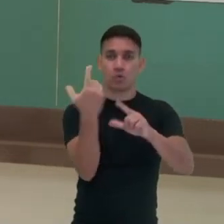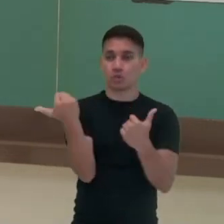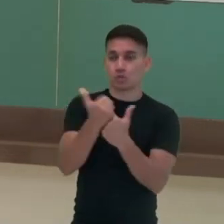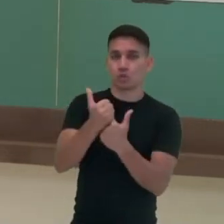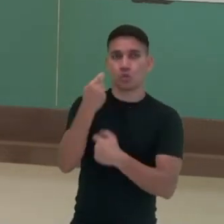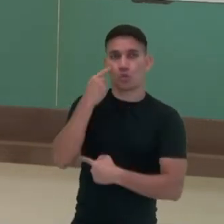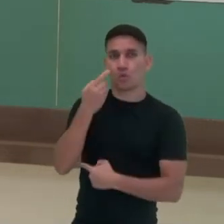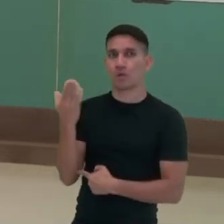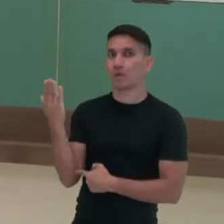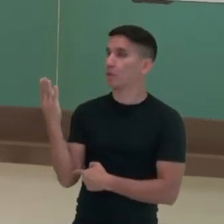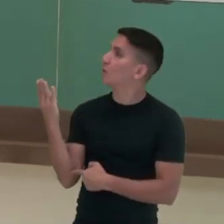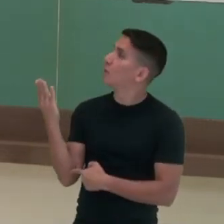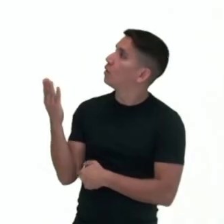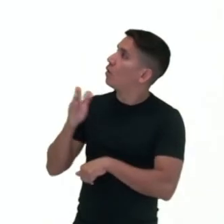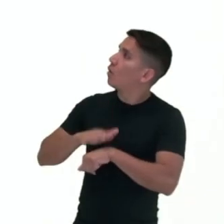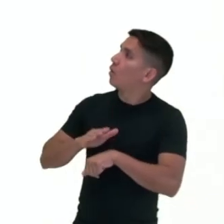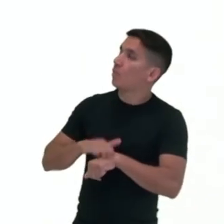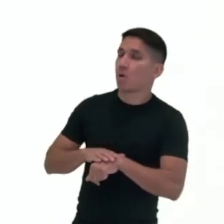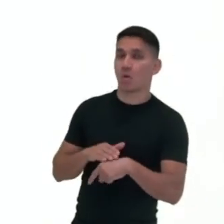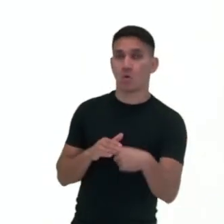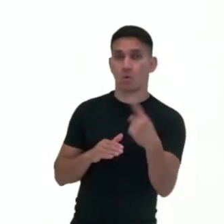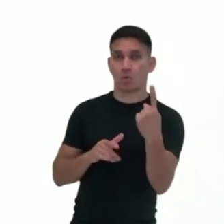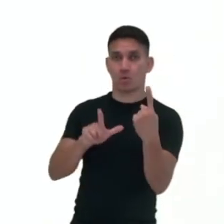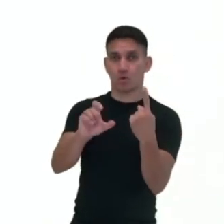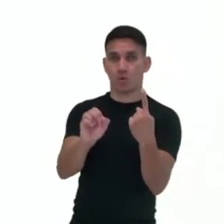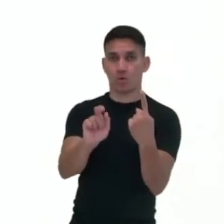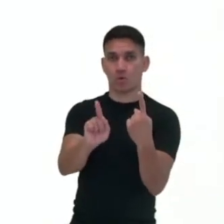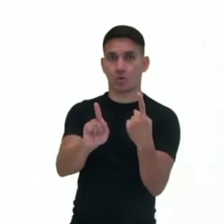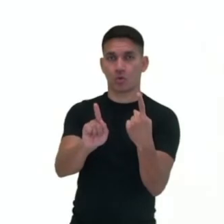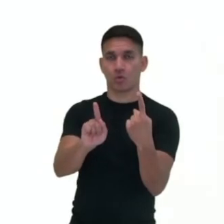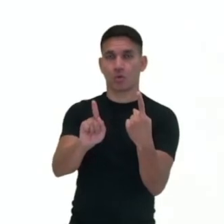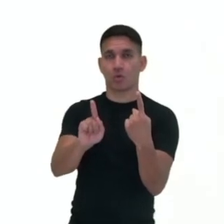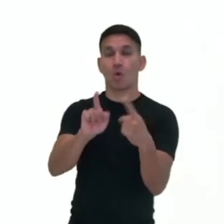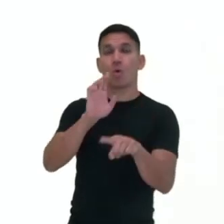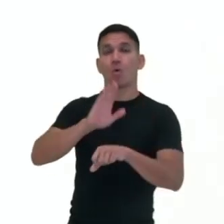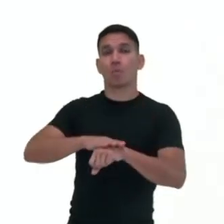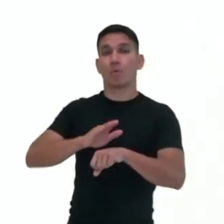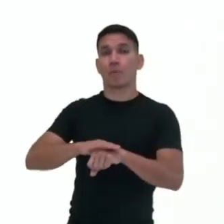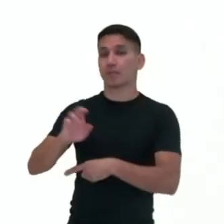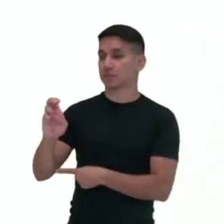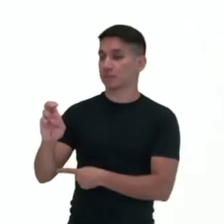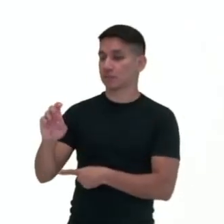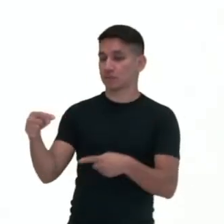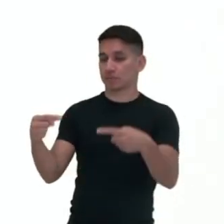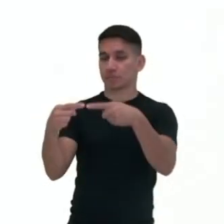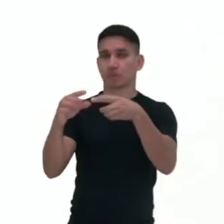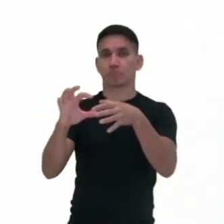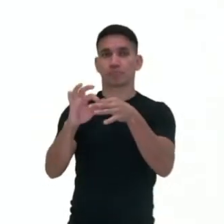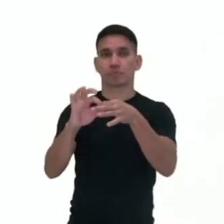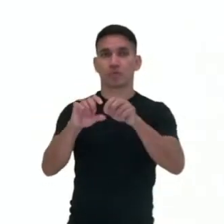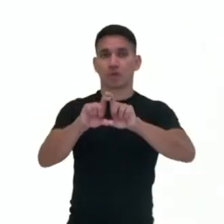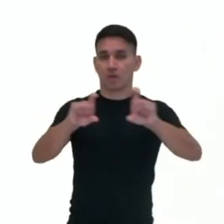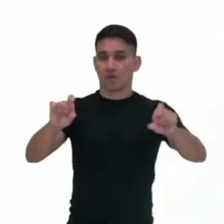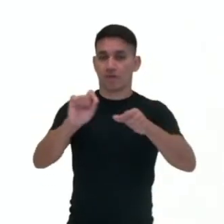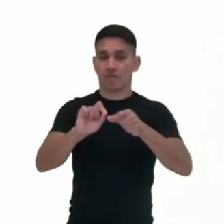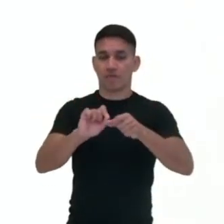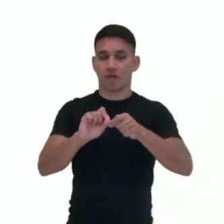ó, valor do logaritmo 1 quando o meu logaritmando for 5. Agora, vamos trabalhar a